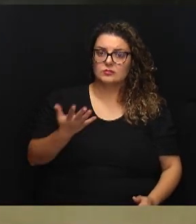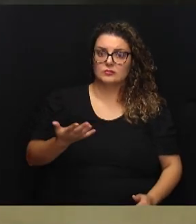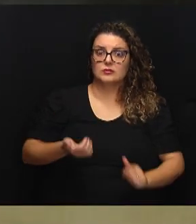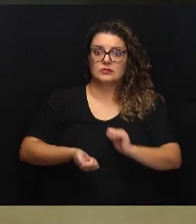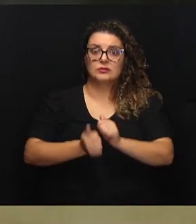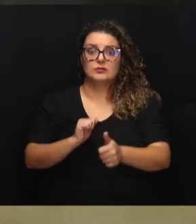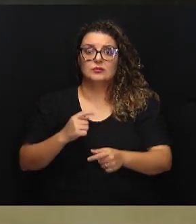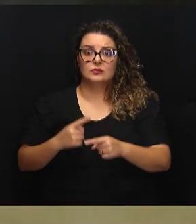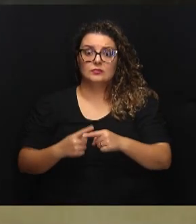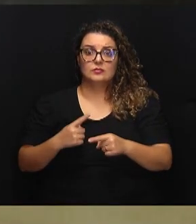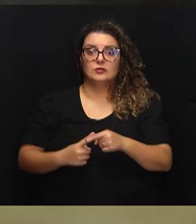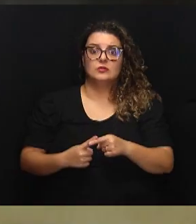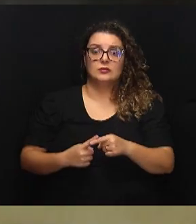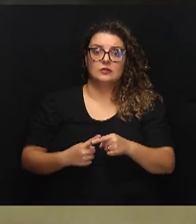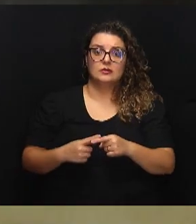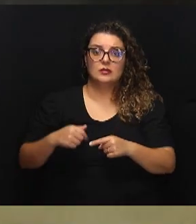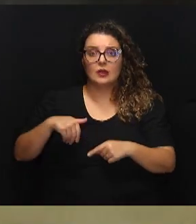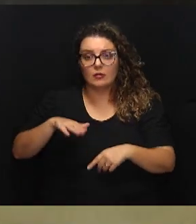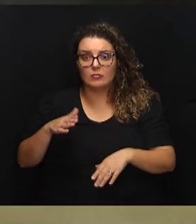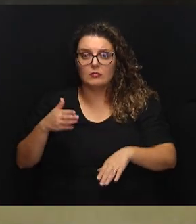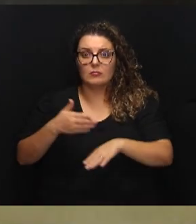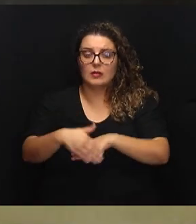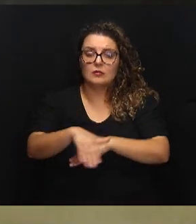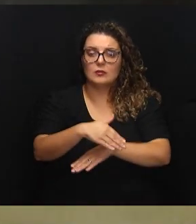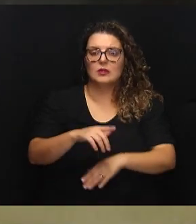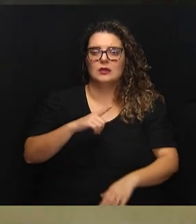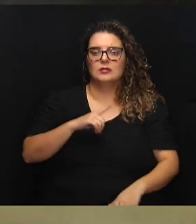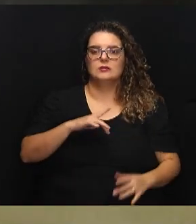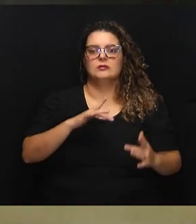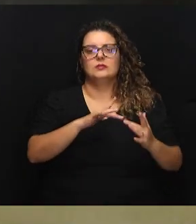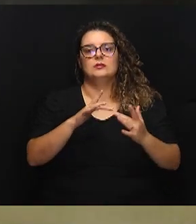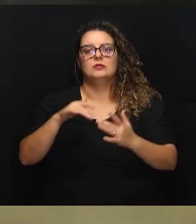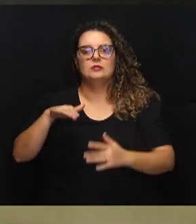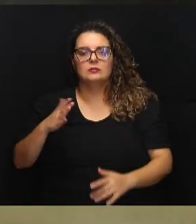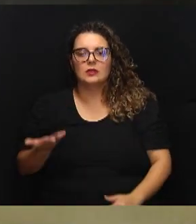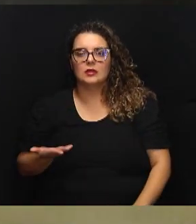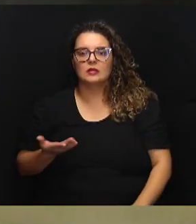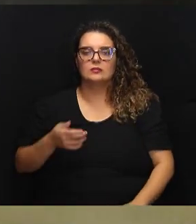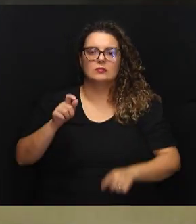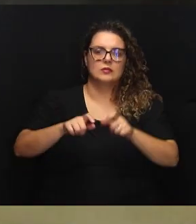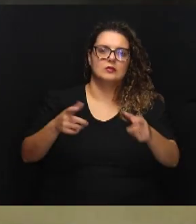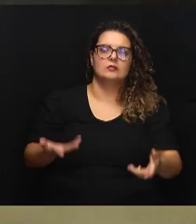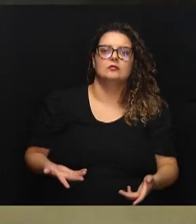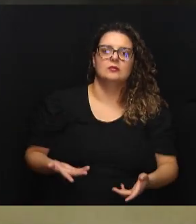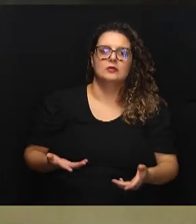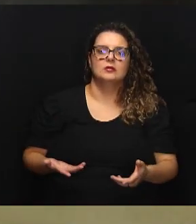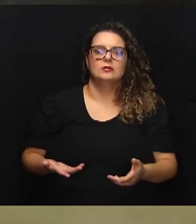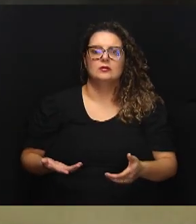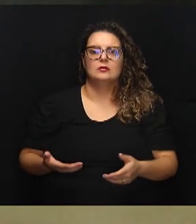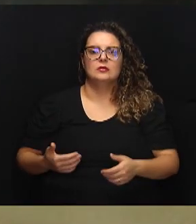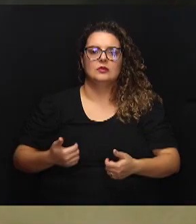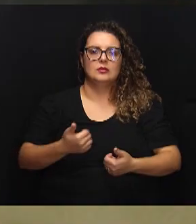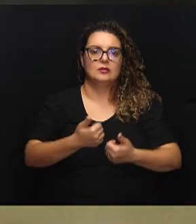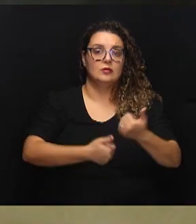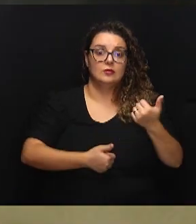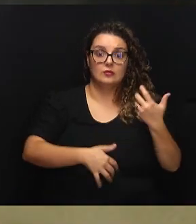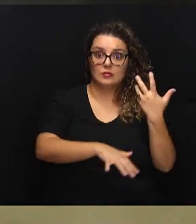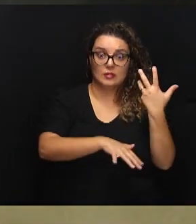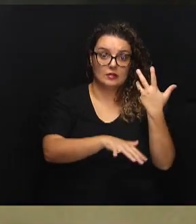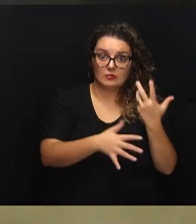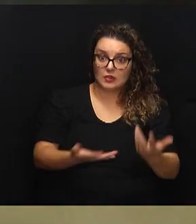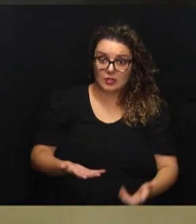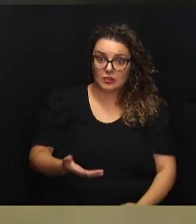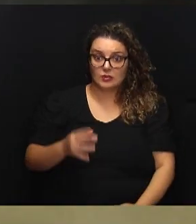porque a gente ia mais para a rua, a gente tinha mais contato. O pessoal jogava esporte jogava futebol na pracinha, né,